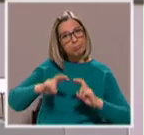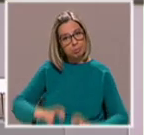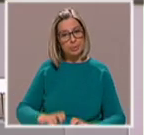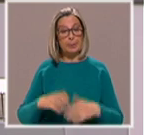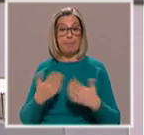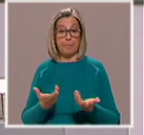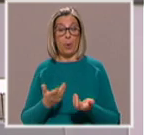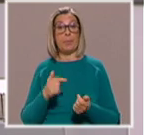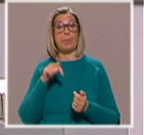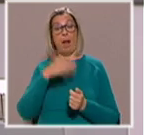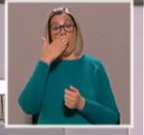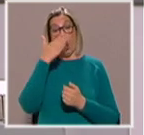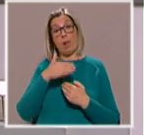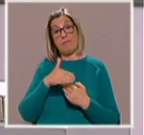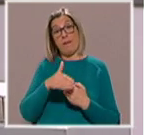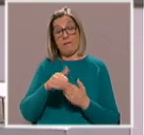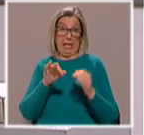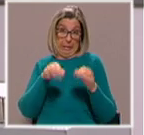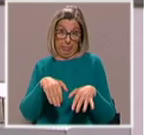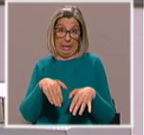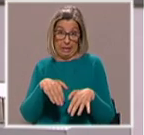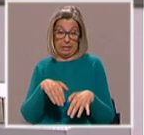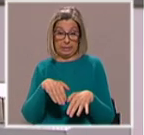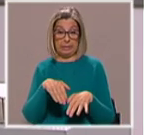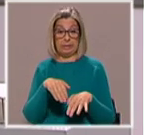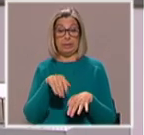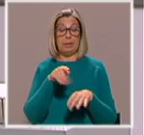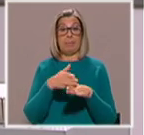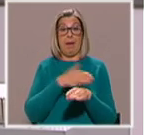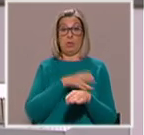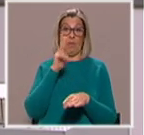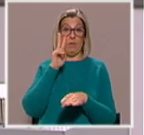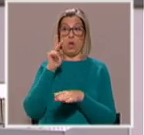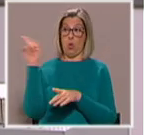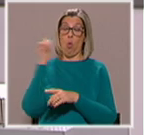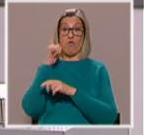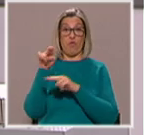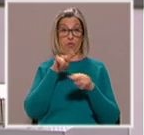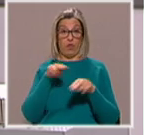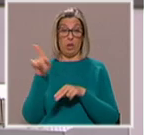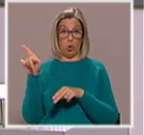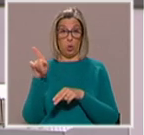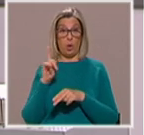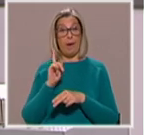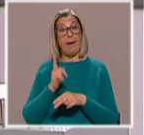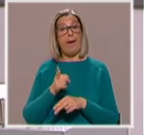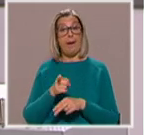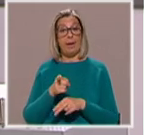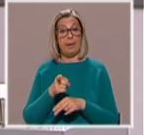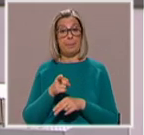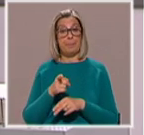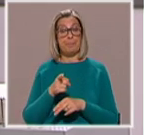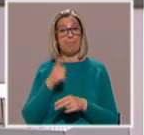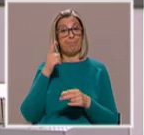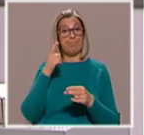quase a terminar, e isso foi bastante referido ali no vídeo que vocês viram, portanto era a análise